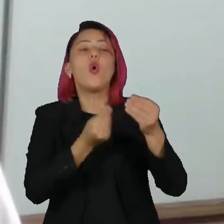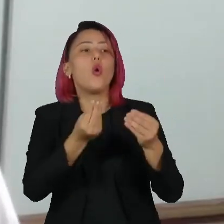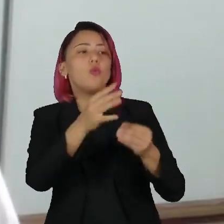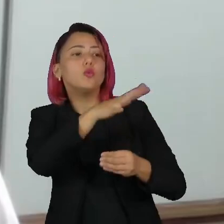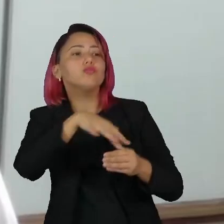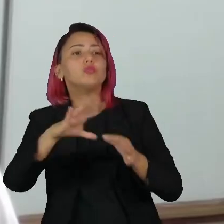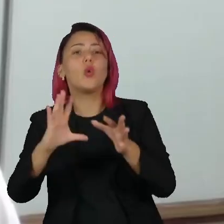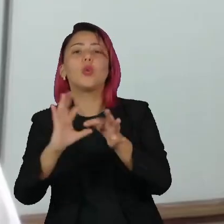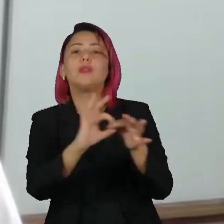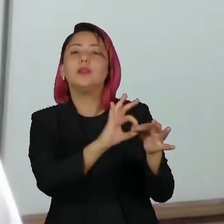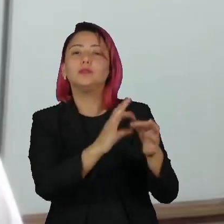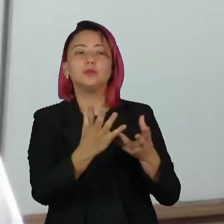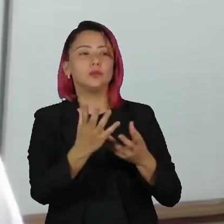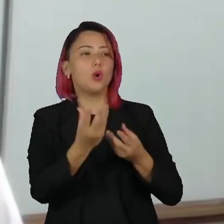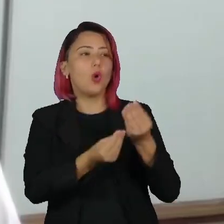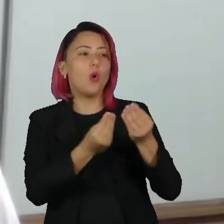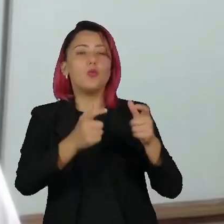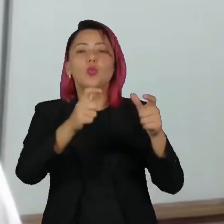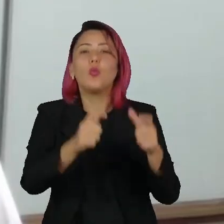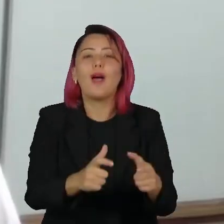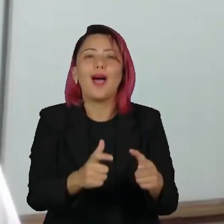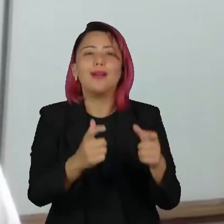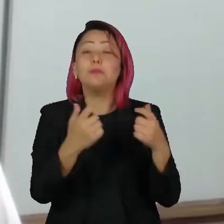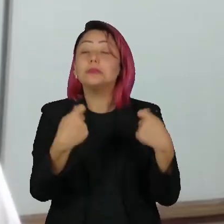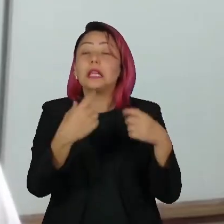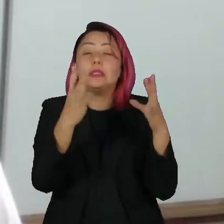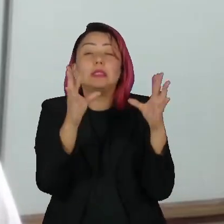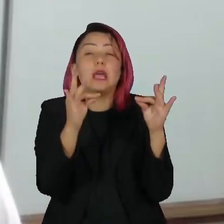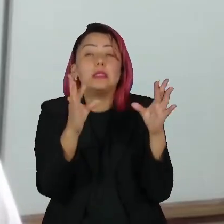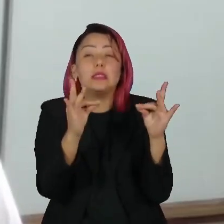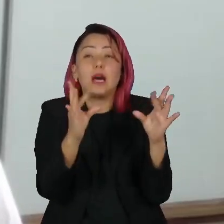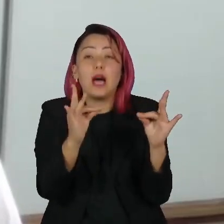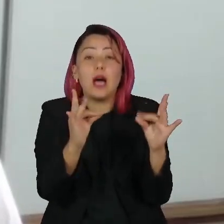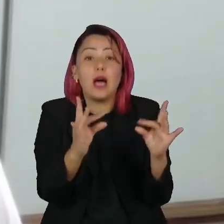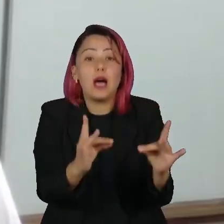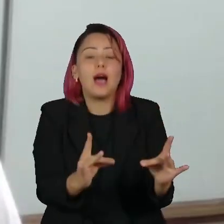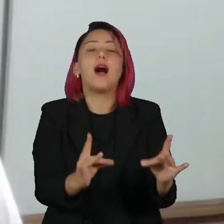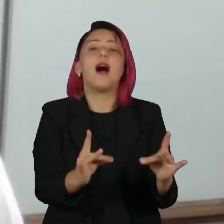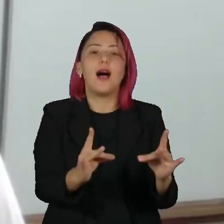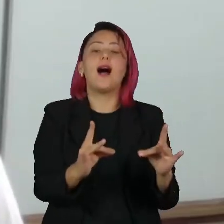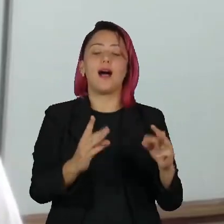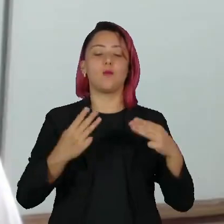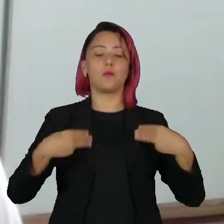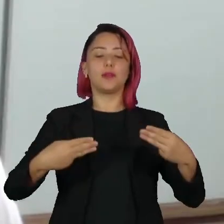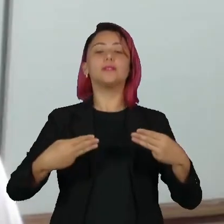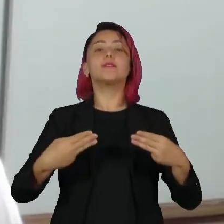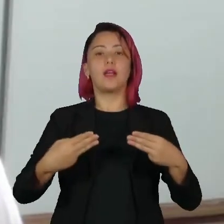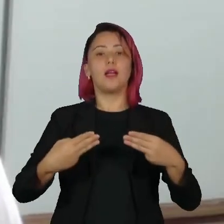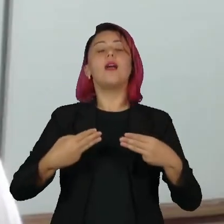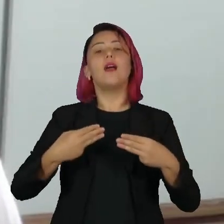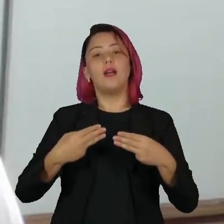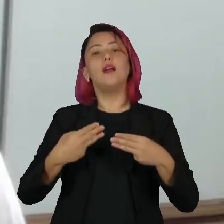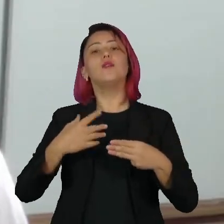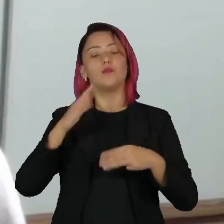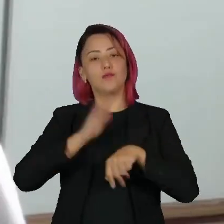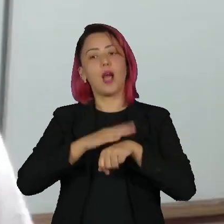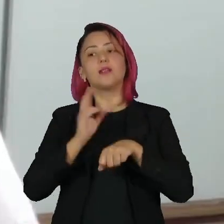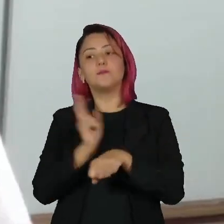estava, a fim de que esses órgãos possam fazer o devido encaminhamento na rede de